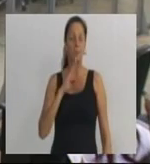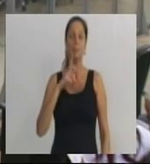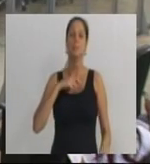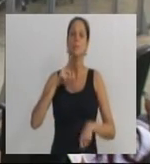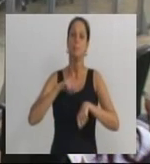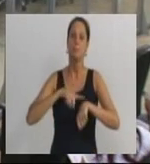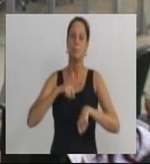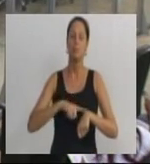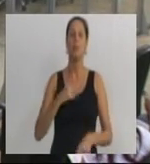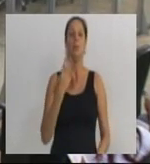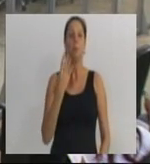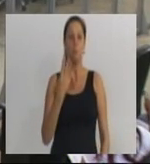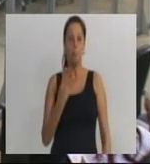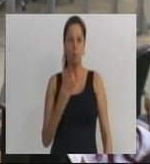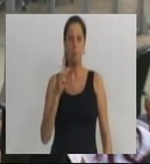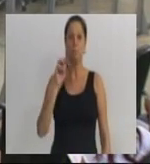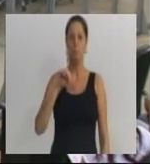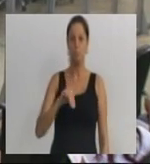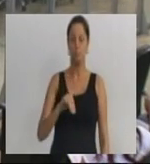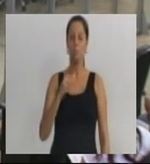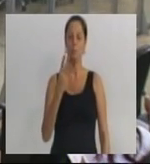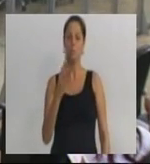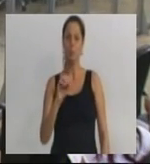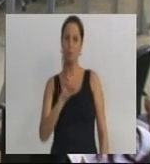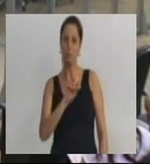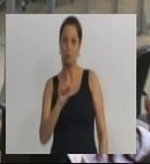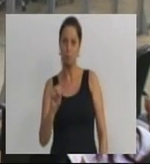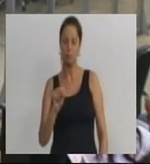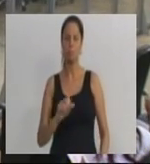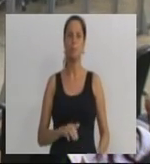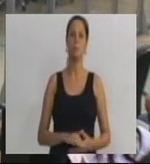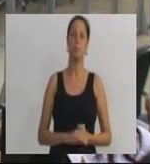tempo de 4 minutos e 40 segundos.